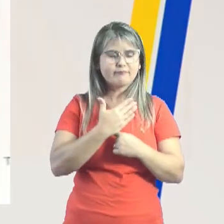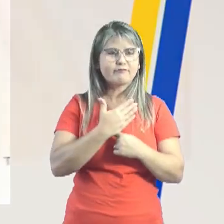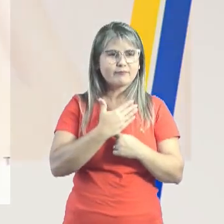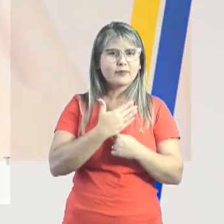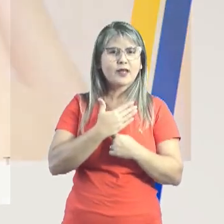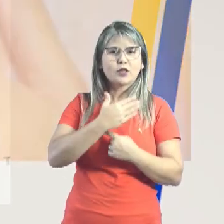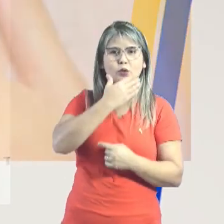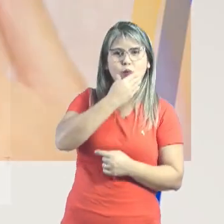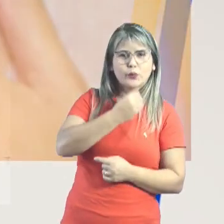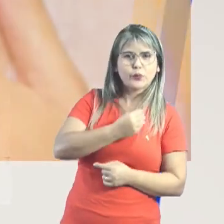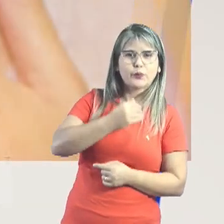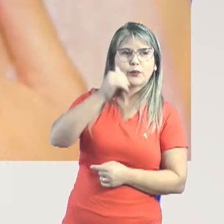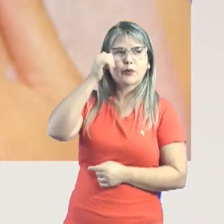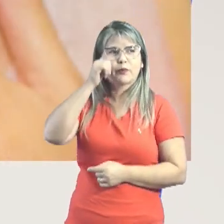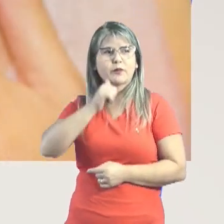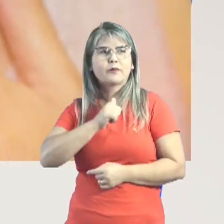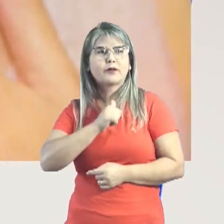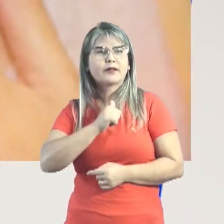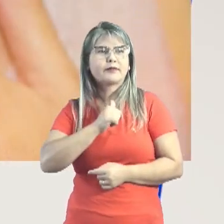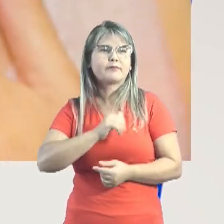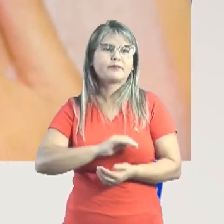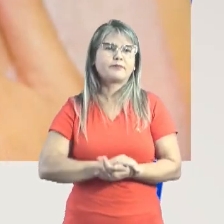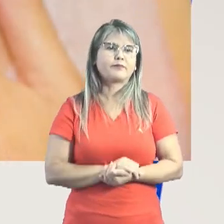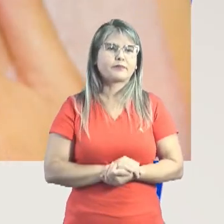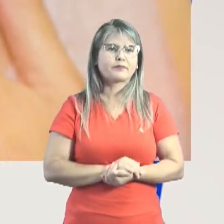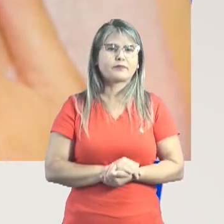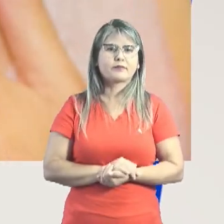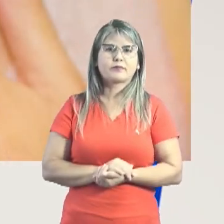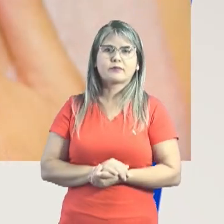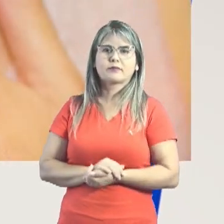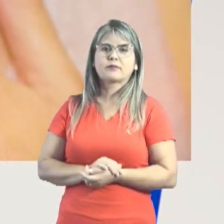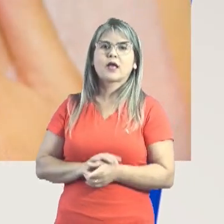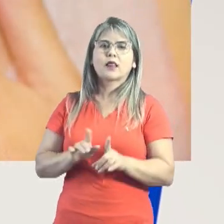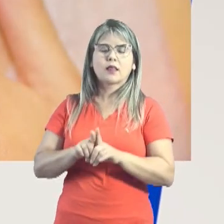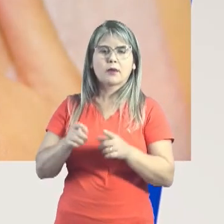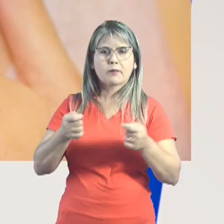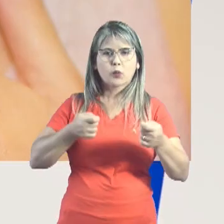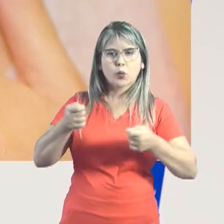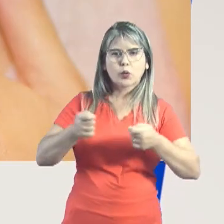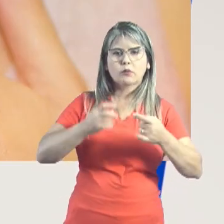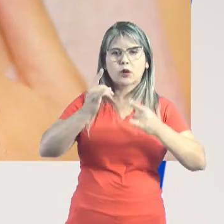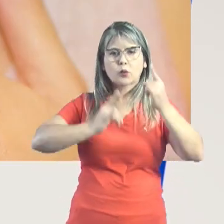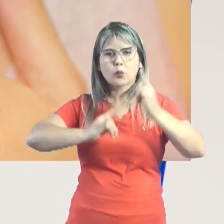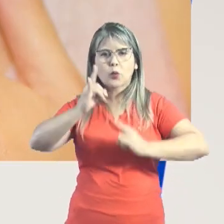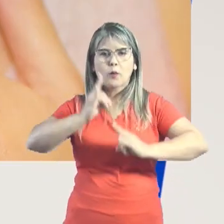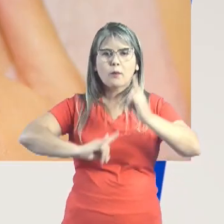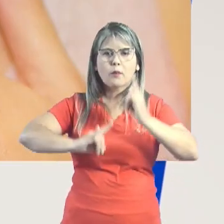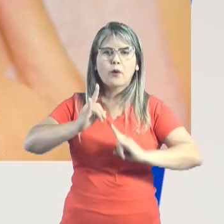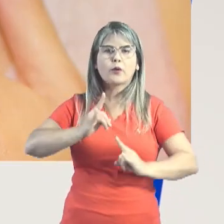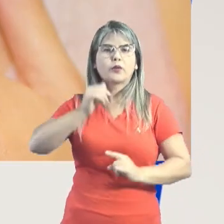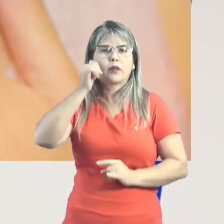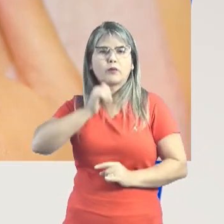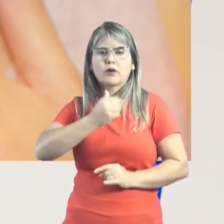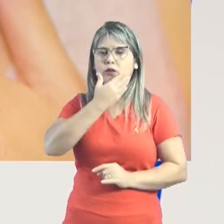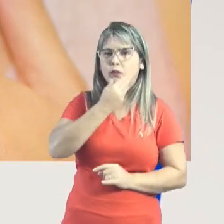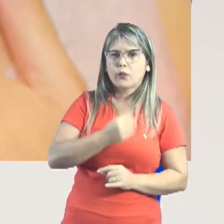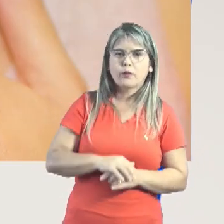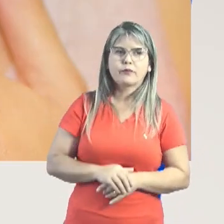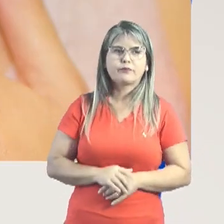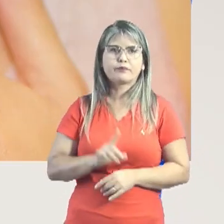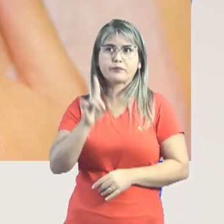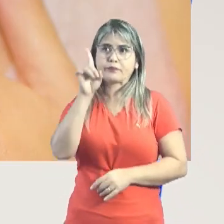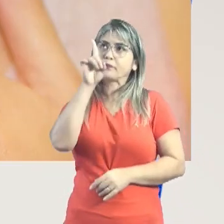controlar essa atividade hormonal do sexo masculino e do sexo feminino. A tireoide, que é essa glândula